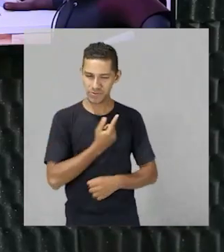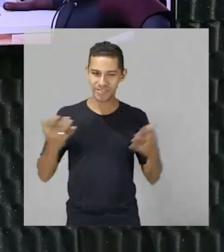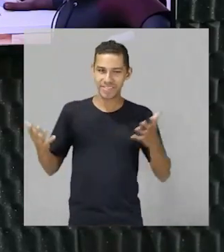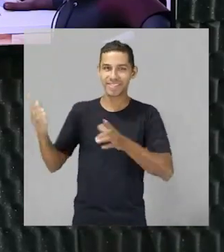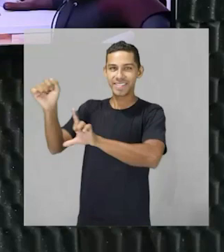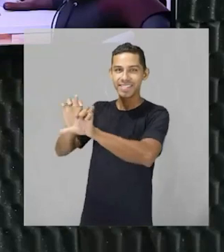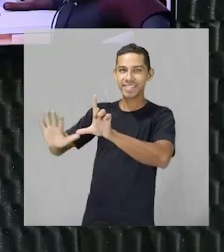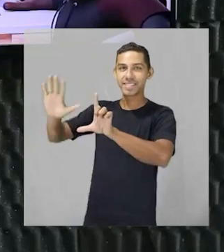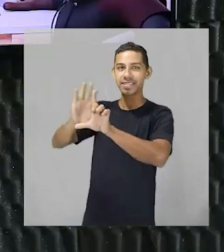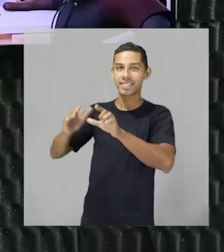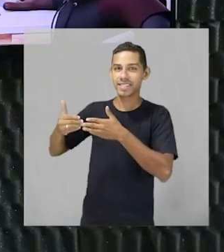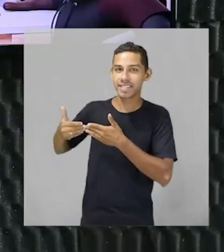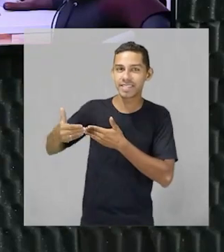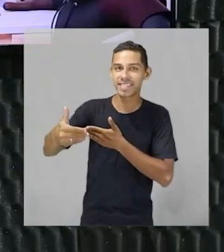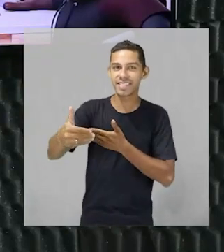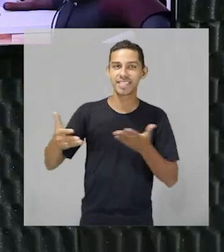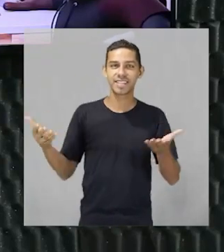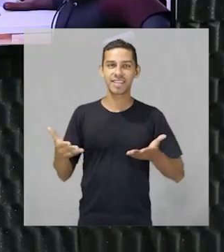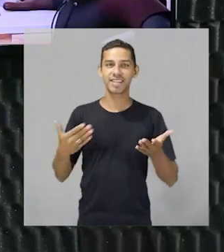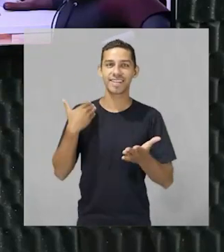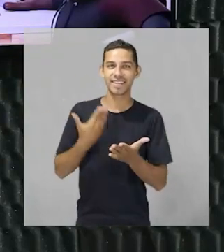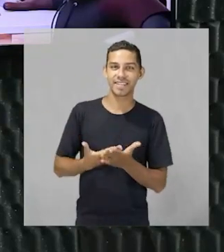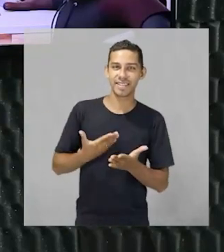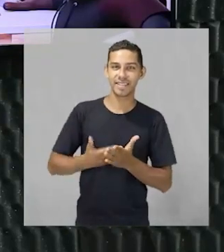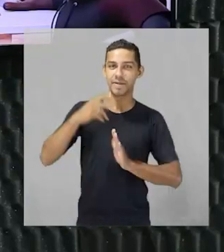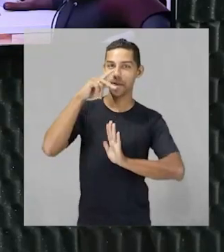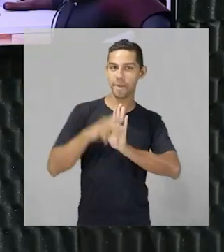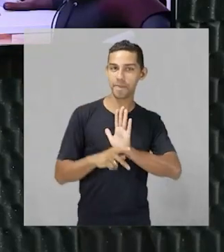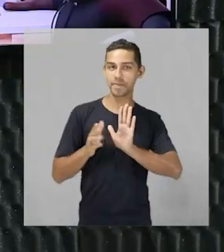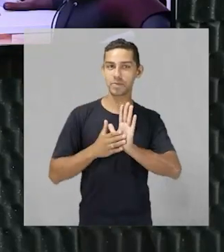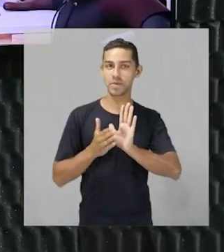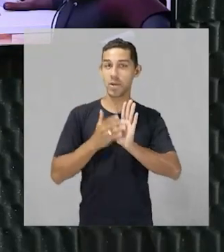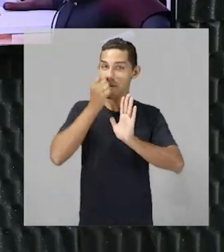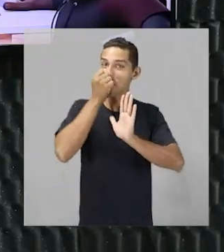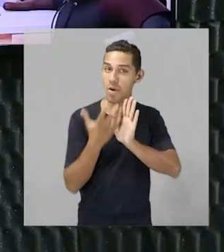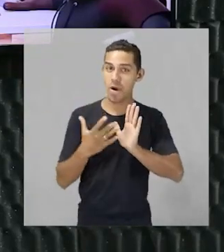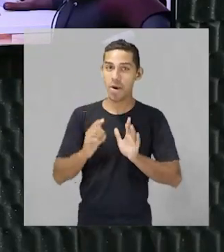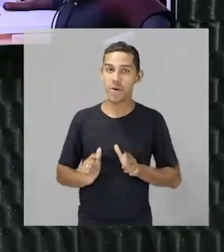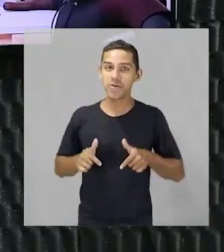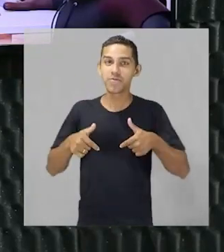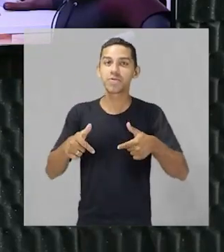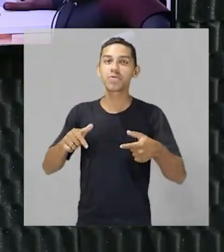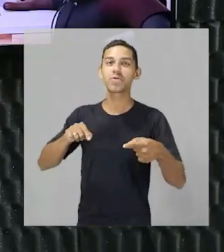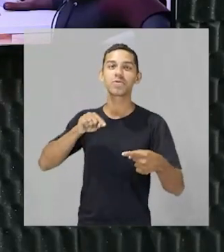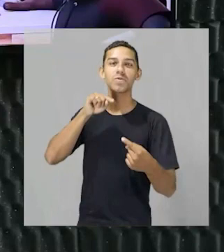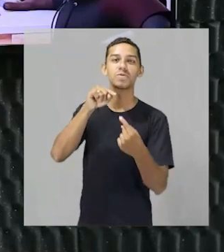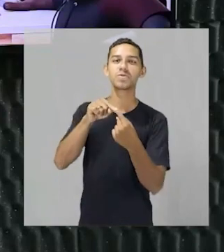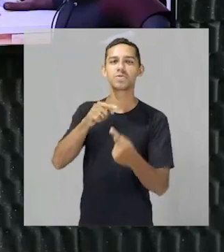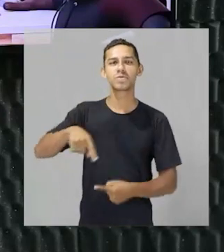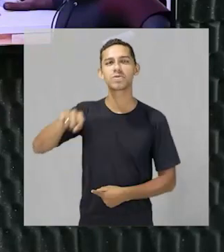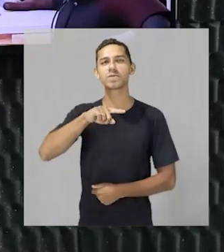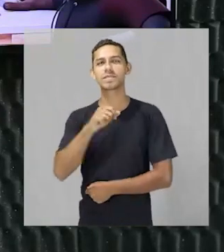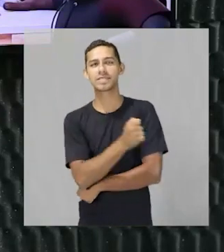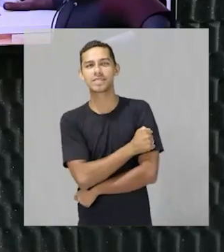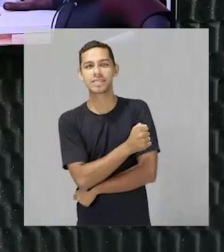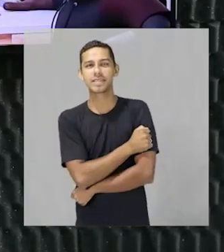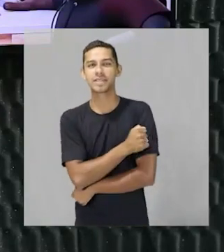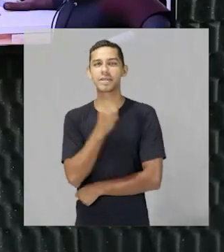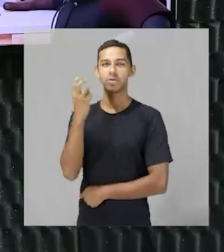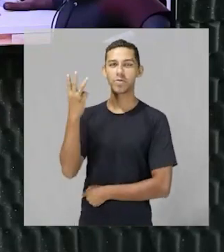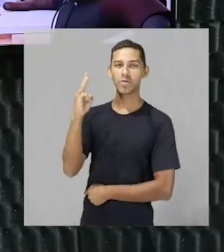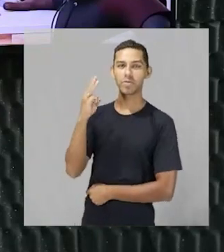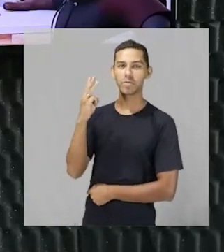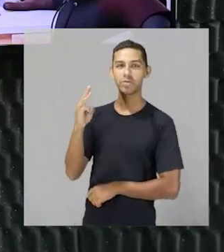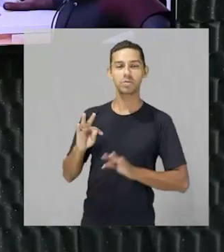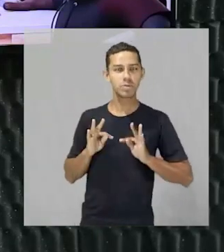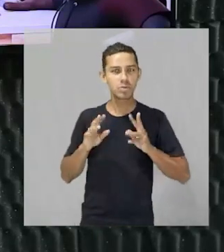galera? Para dar continuidade a esse projeto, que é um projeto maravilhoso e voltado para ti, estudante maranhense, mas para ti, estudante de todo o